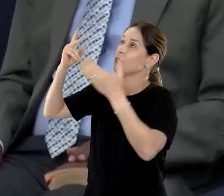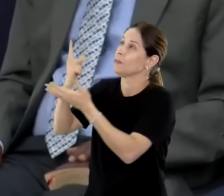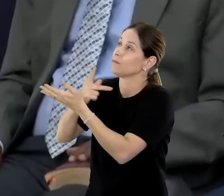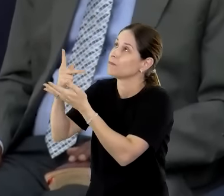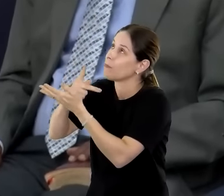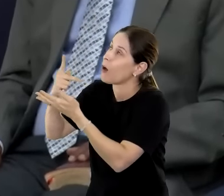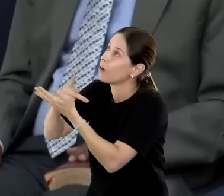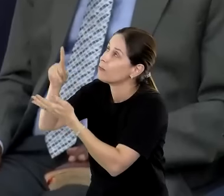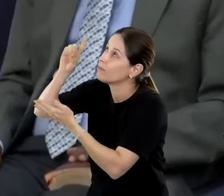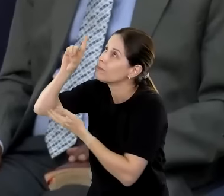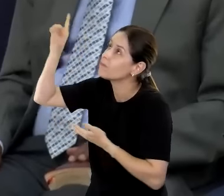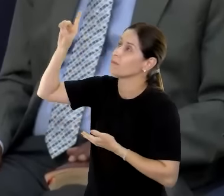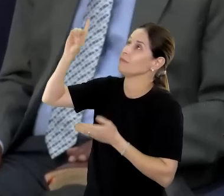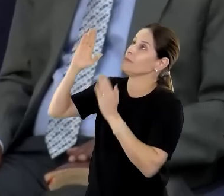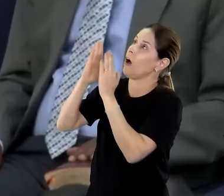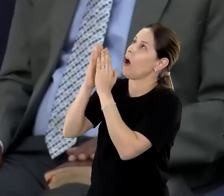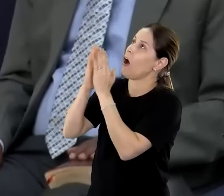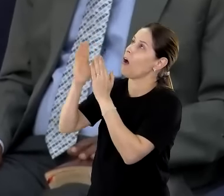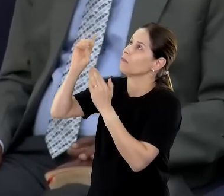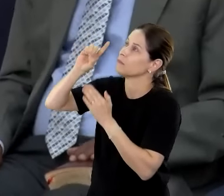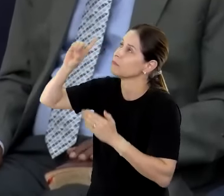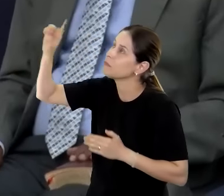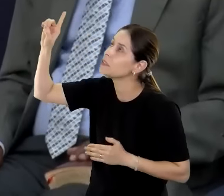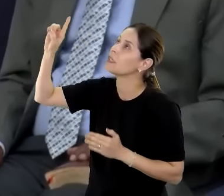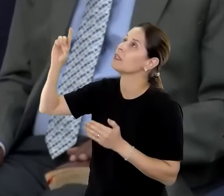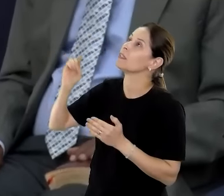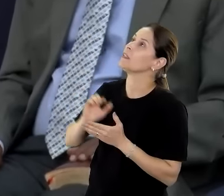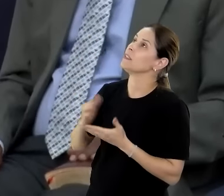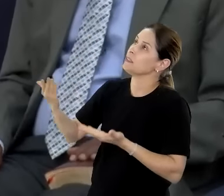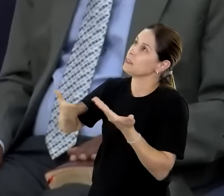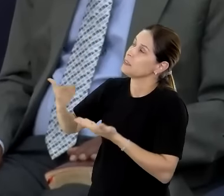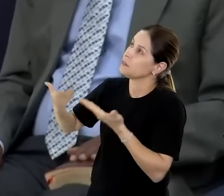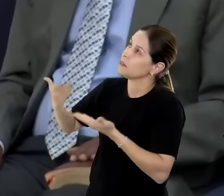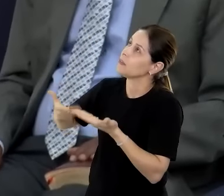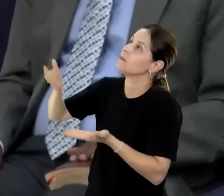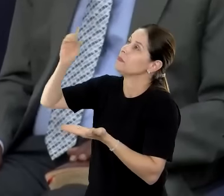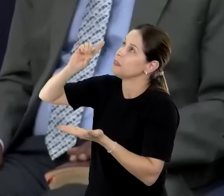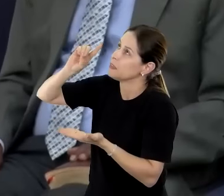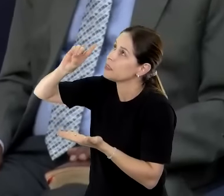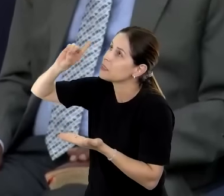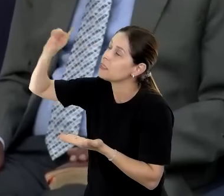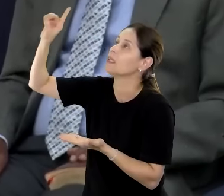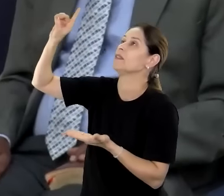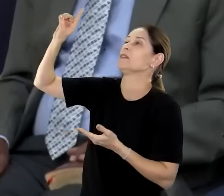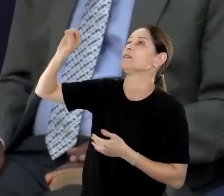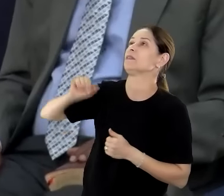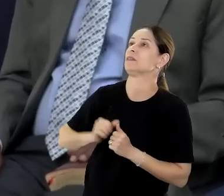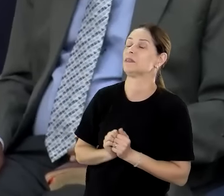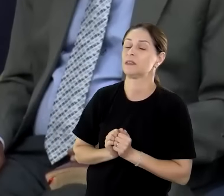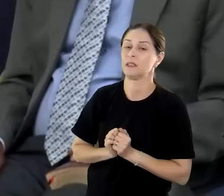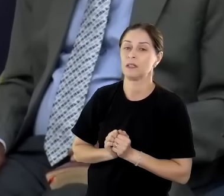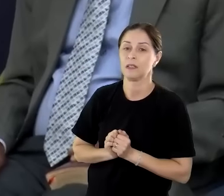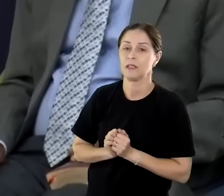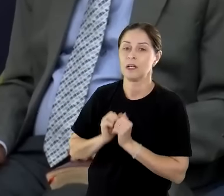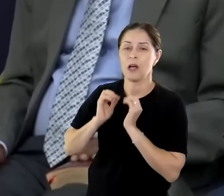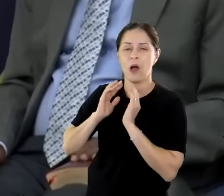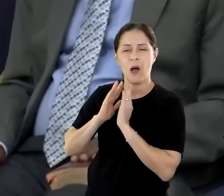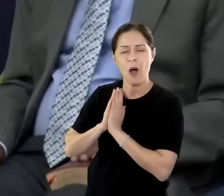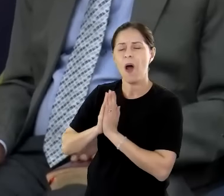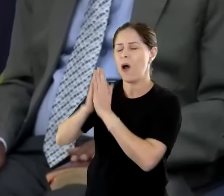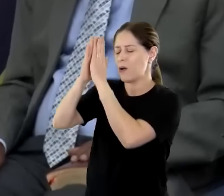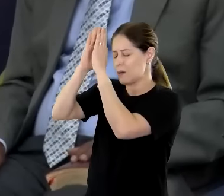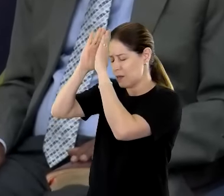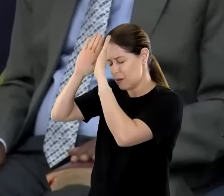Deus, faça investimentos para a eternidade, ajunte tesouros lá no céu, e de